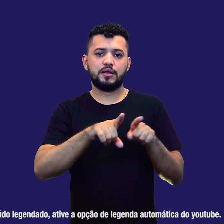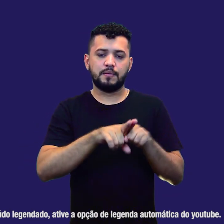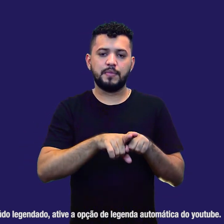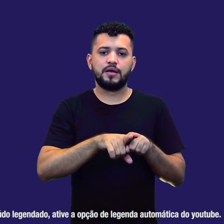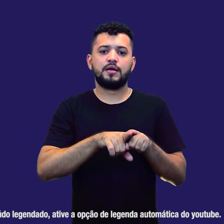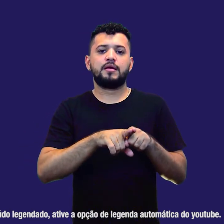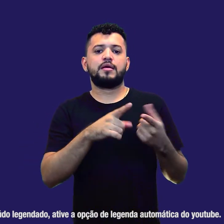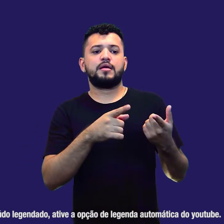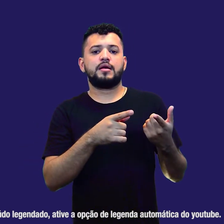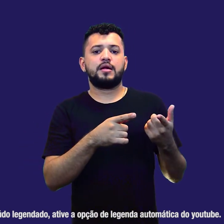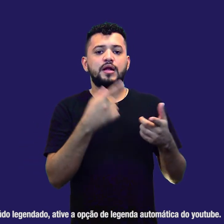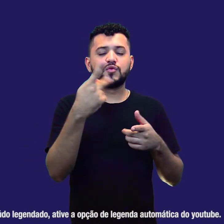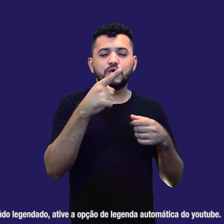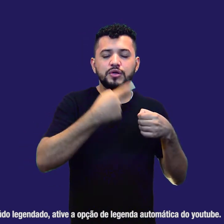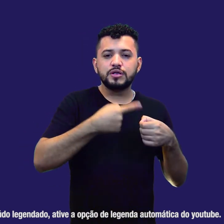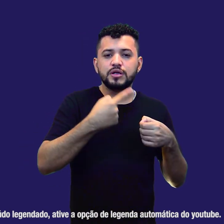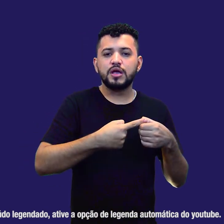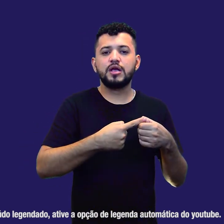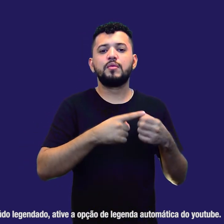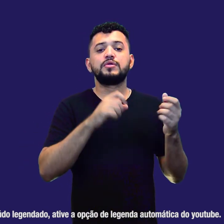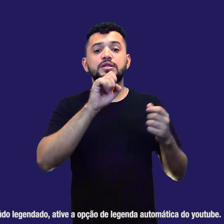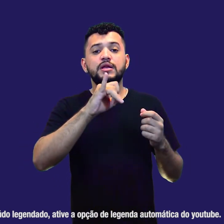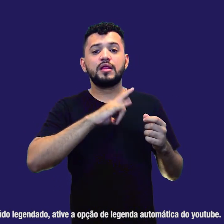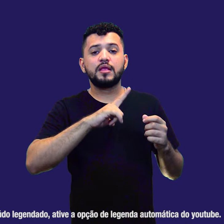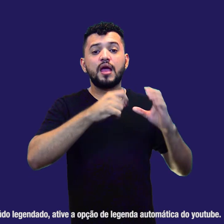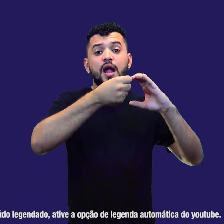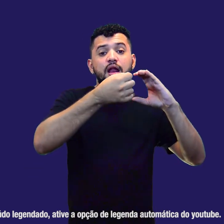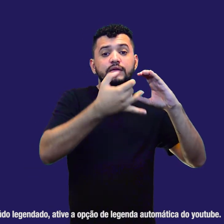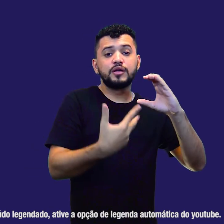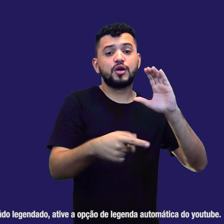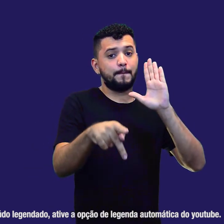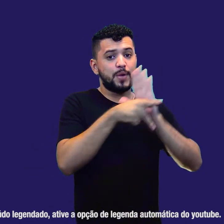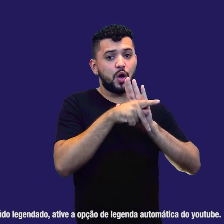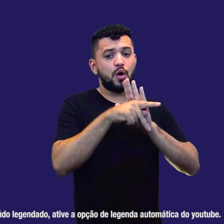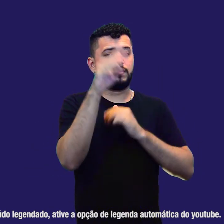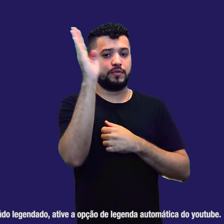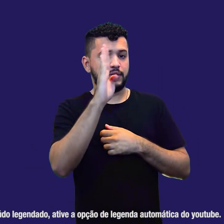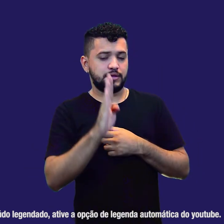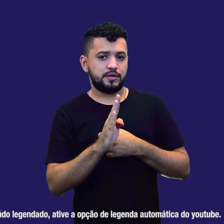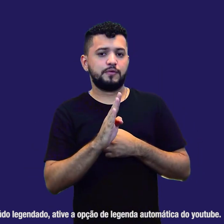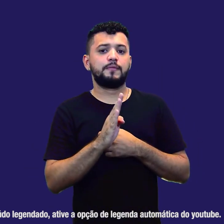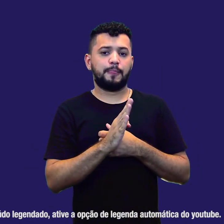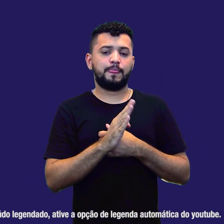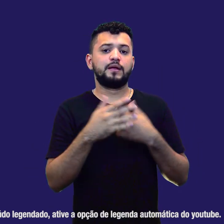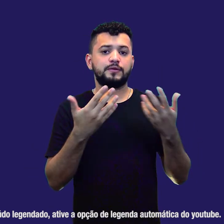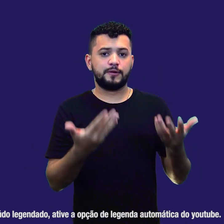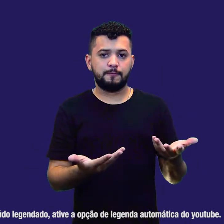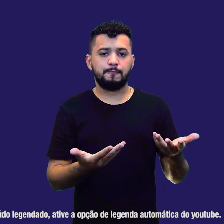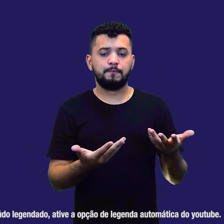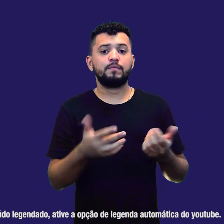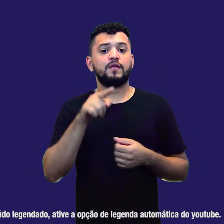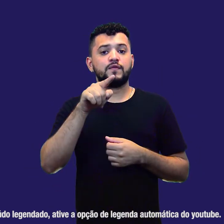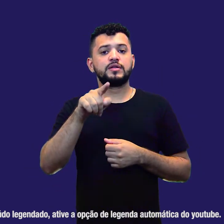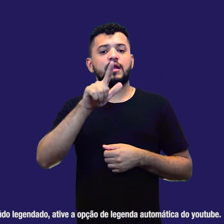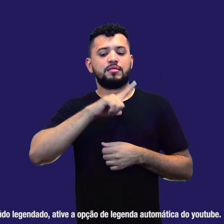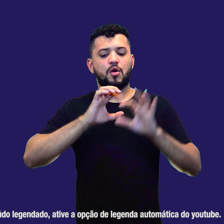cidade, se existem algumas características próprias da população brasileira. Então, é você estar preparado, é você